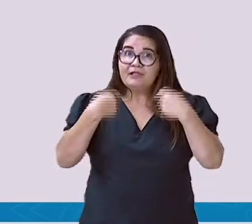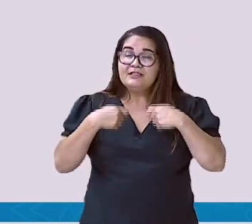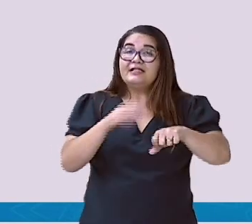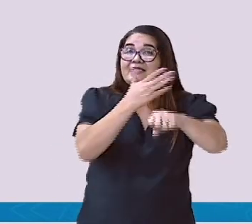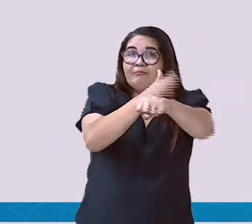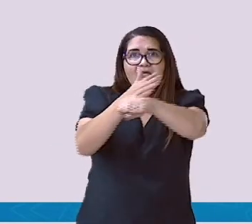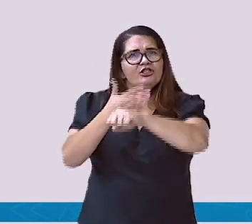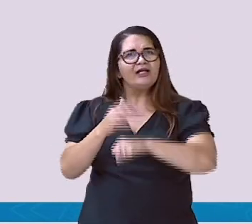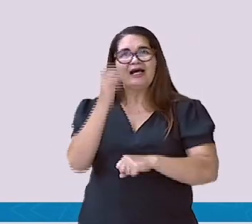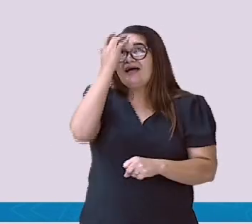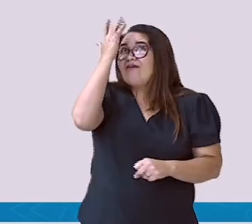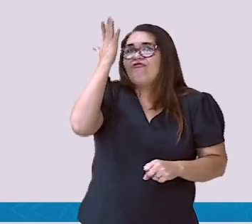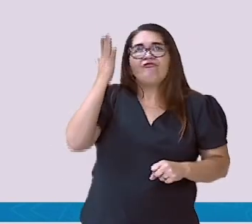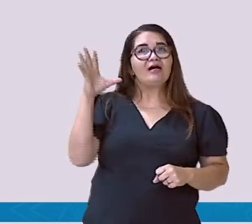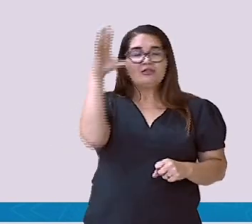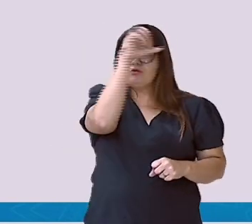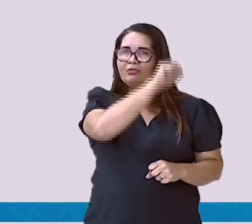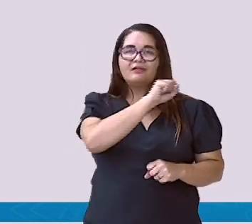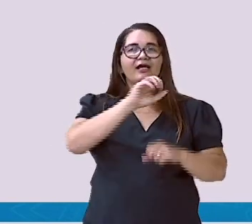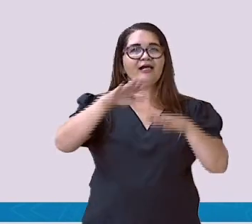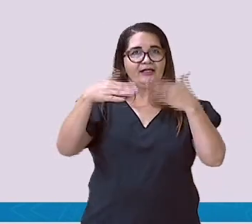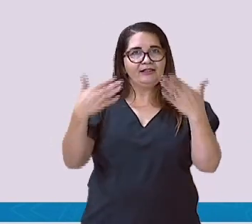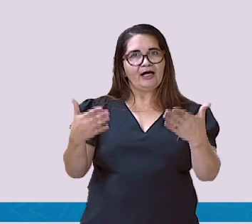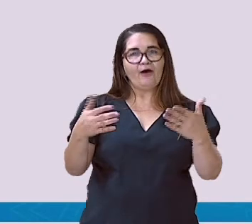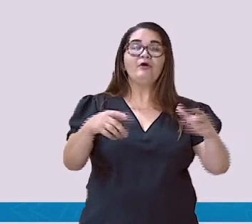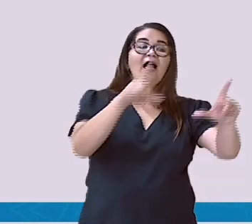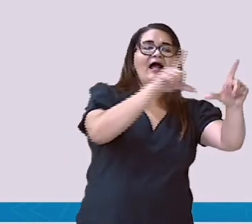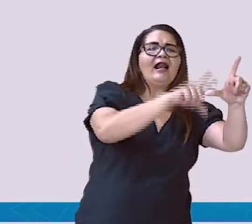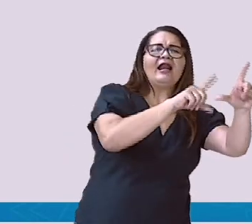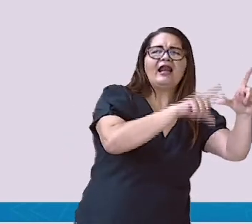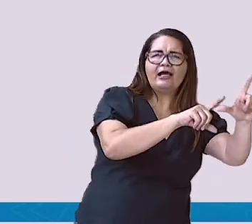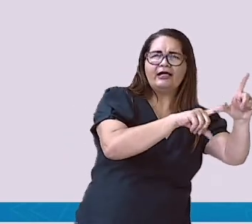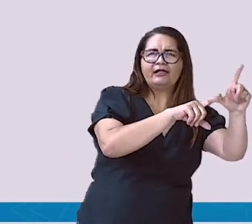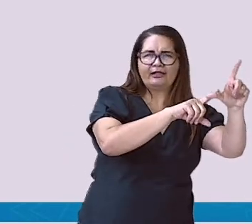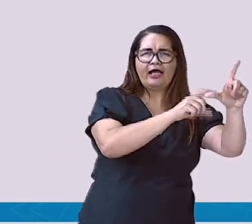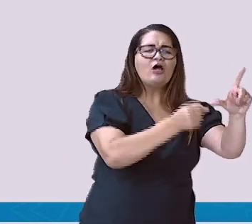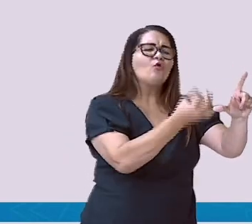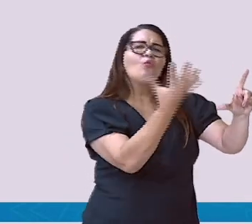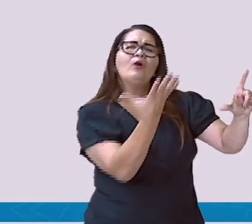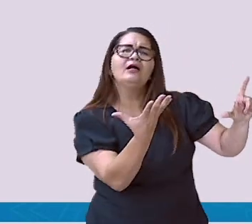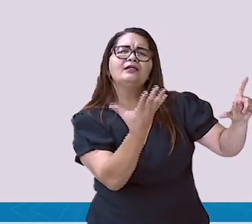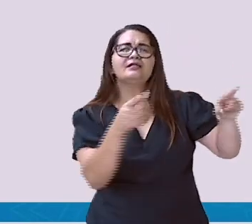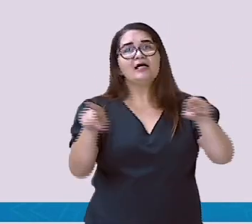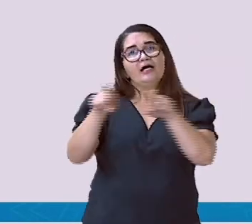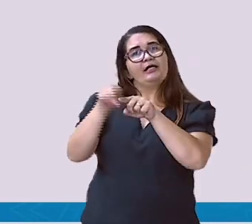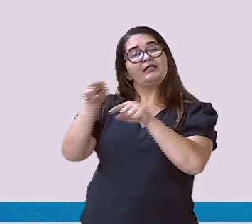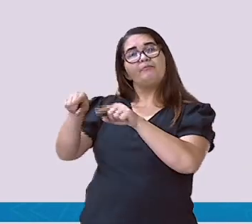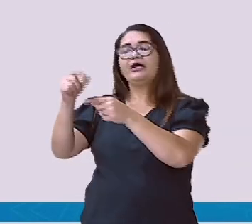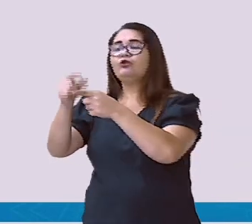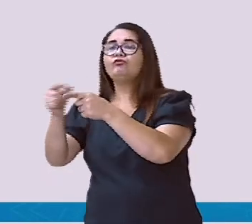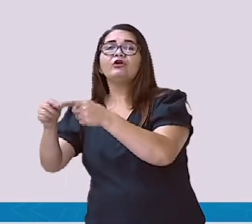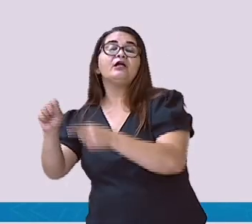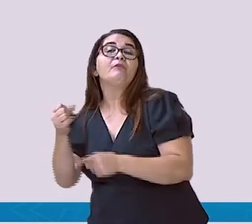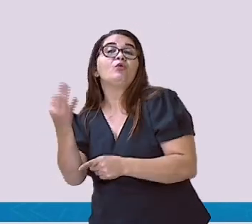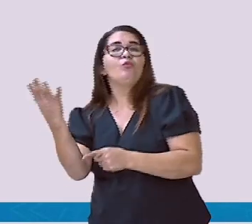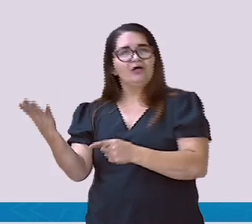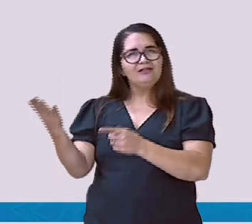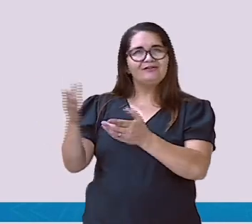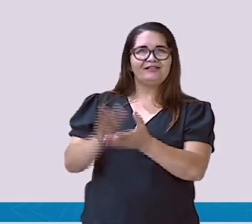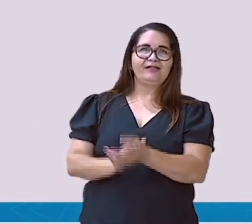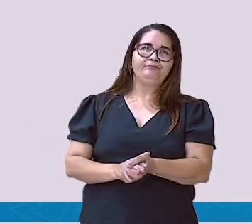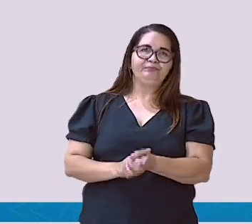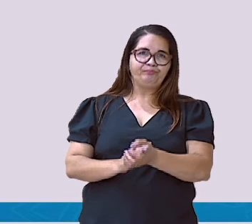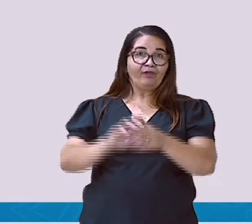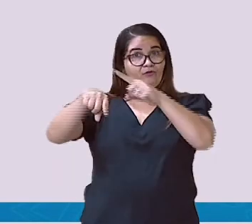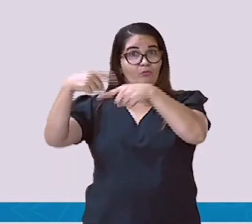fácil saber qual a quantidade de fonemas e qual a quantidade de letras. Vamos para outro exercício de